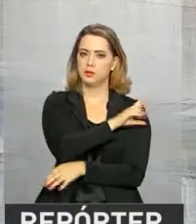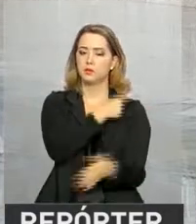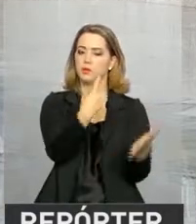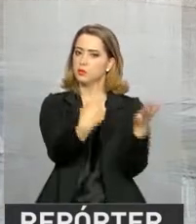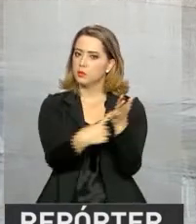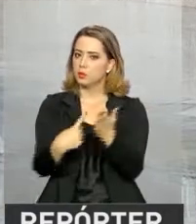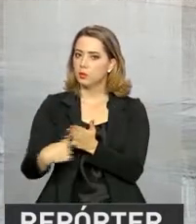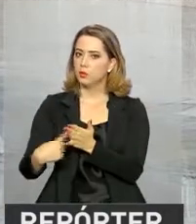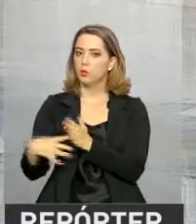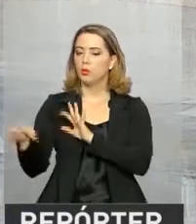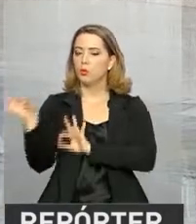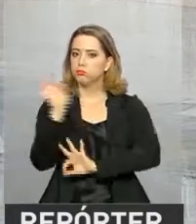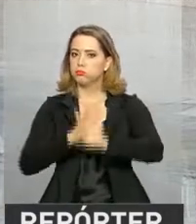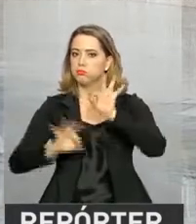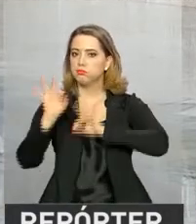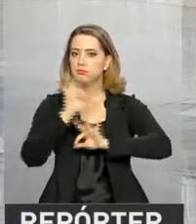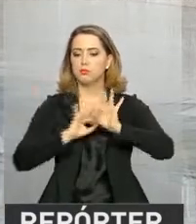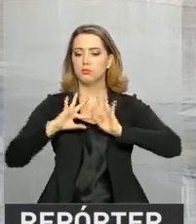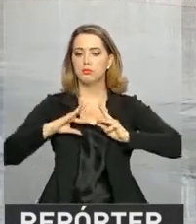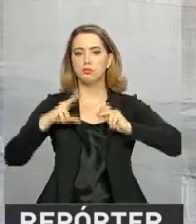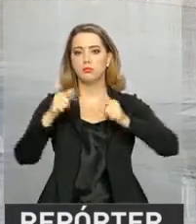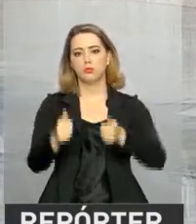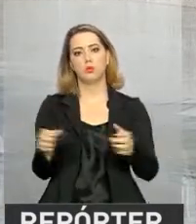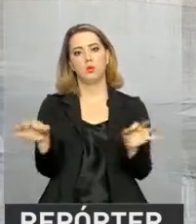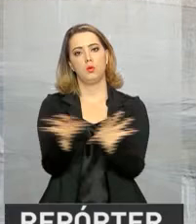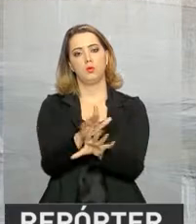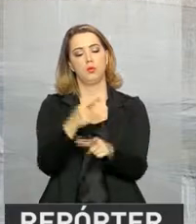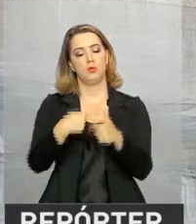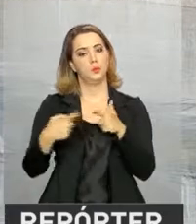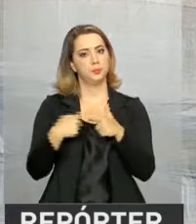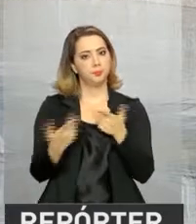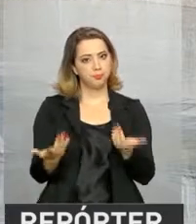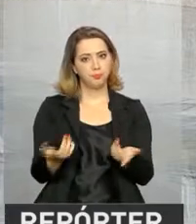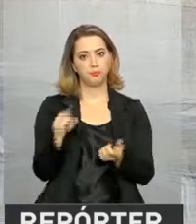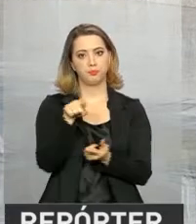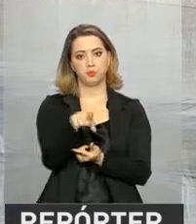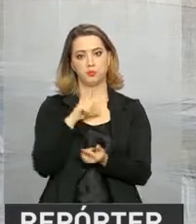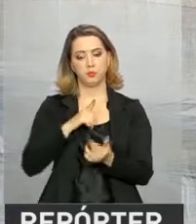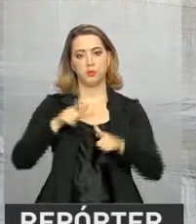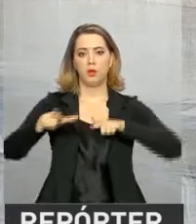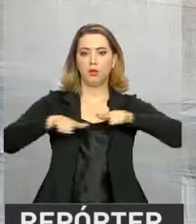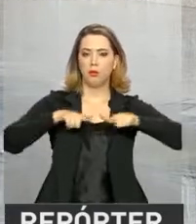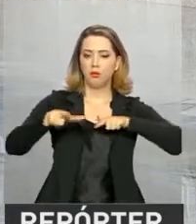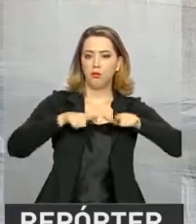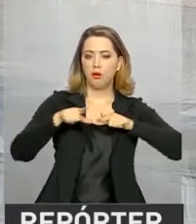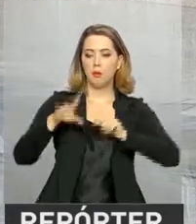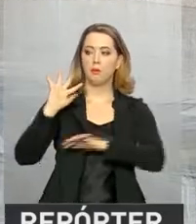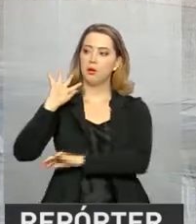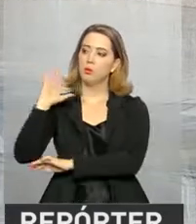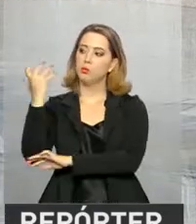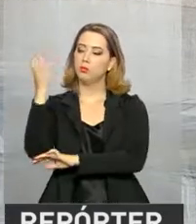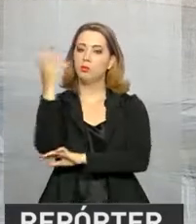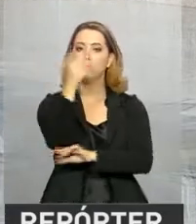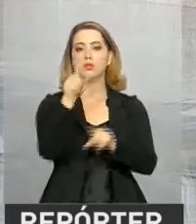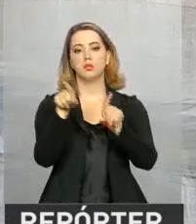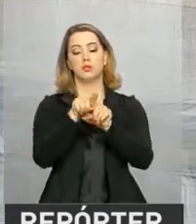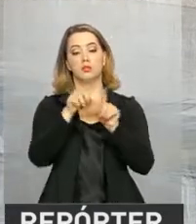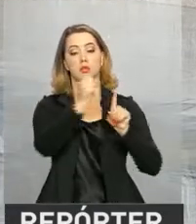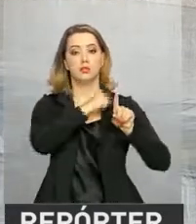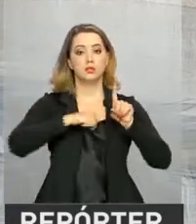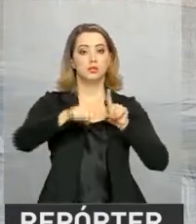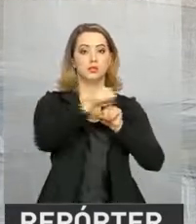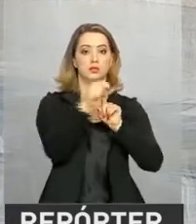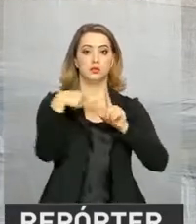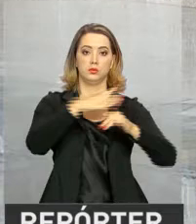em maio e ele prevê que sejam colocadas em prática ações ambientais e sociais na bacia